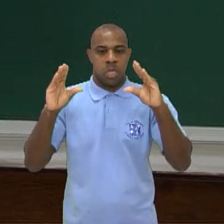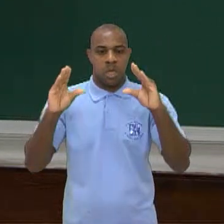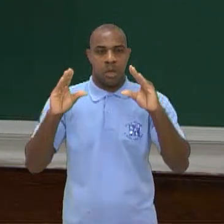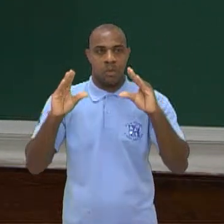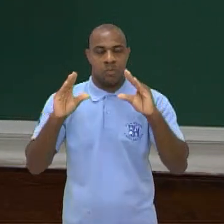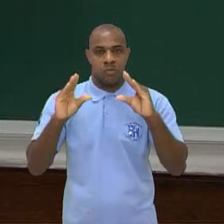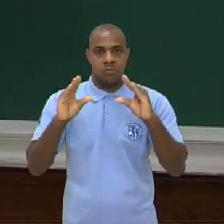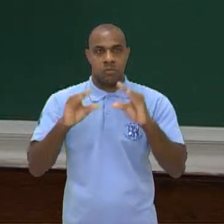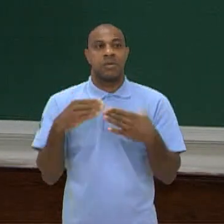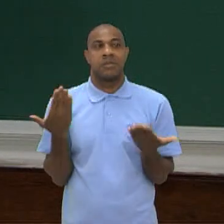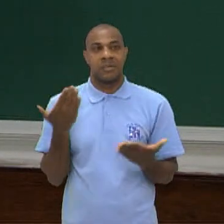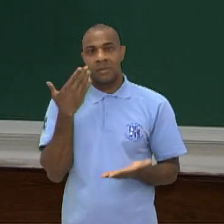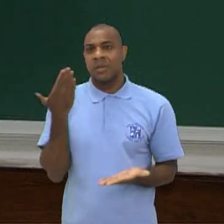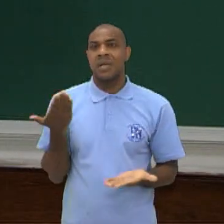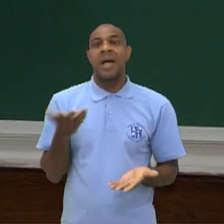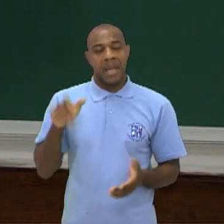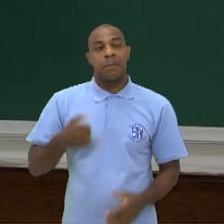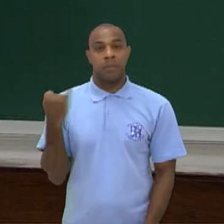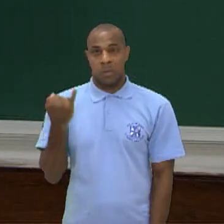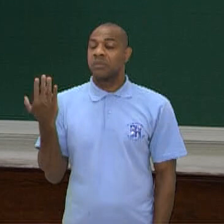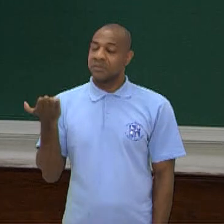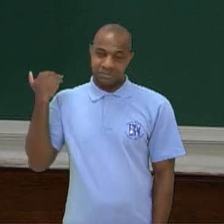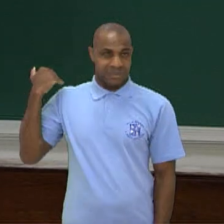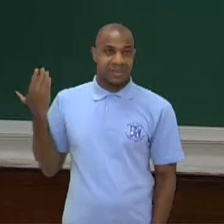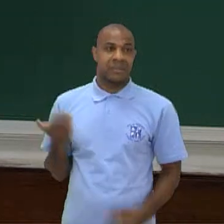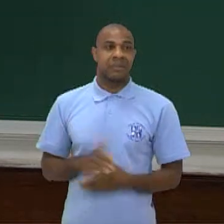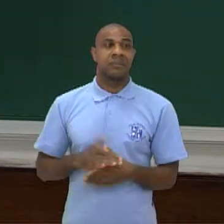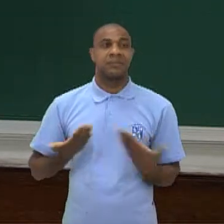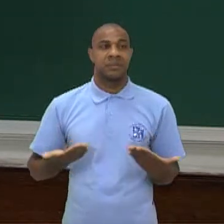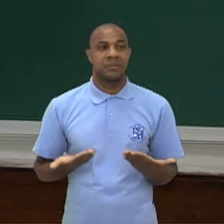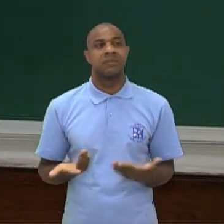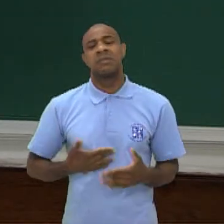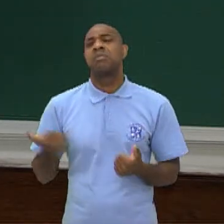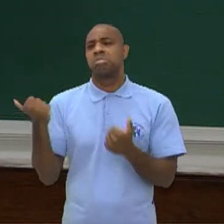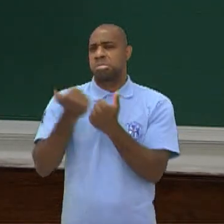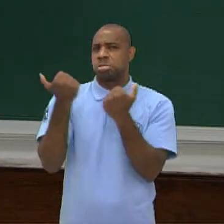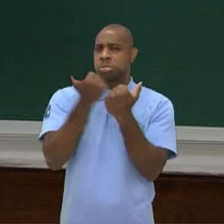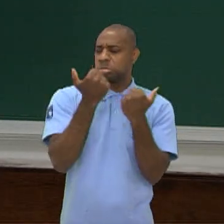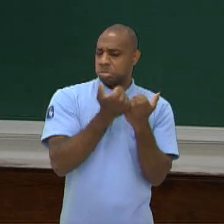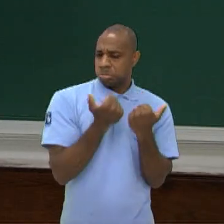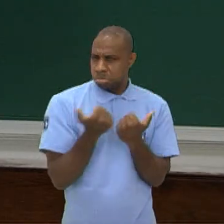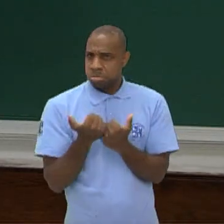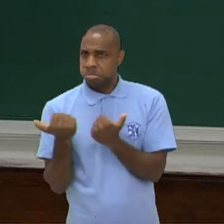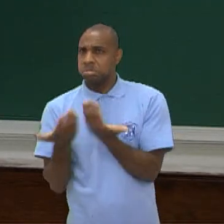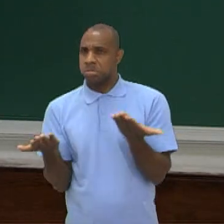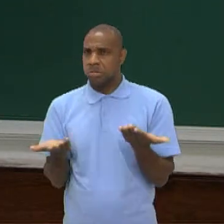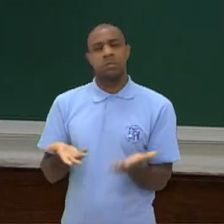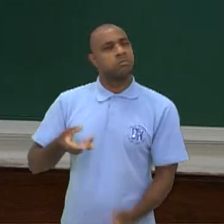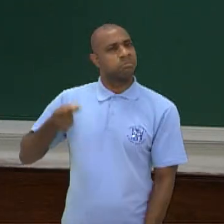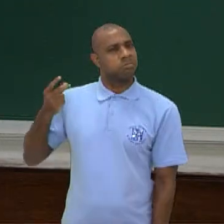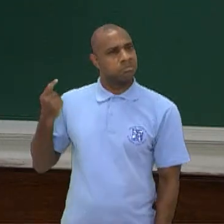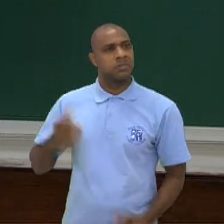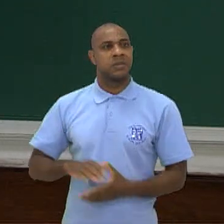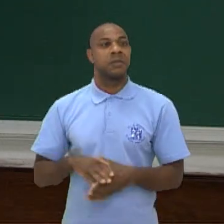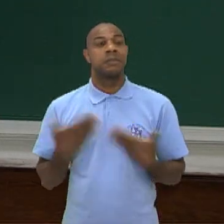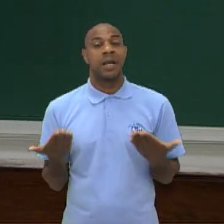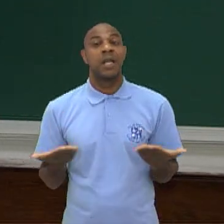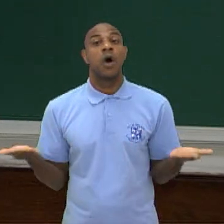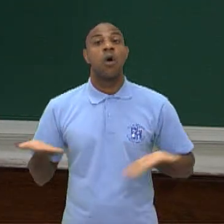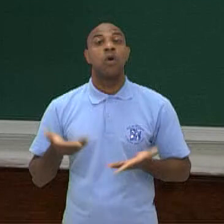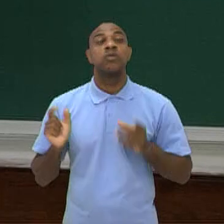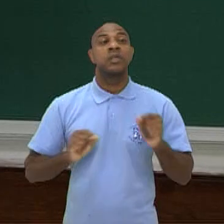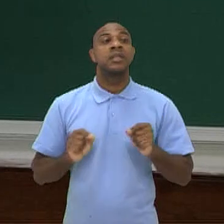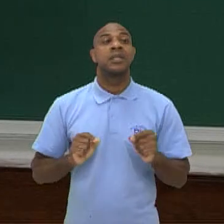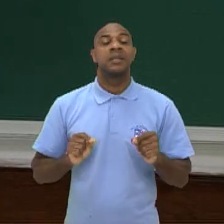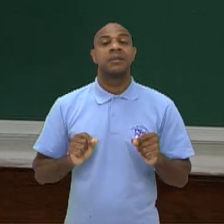mais ameno. Então foram muito importantes. Na sequência, elas foram sendo substituídas aos poucos por florestas de gimnospermas e angiospermas, mas hoje elas